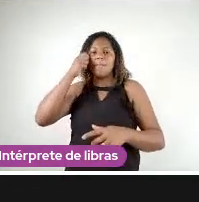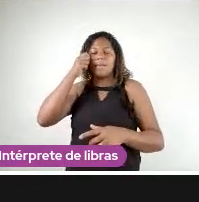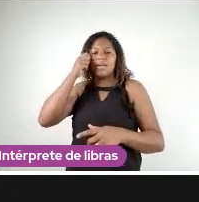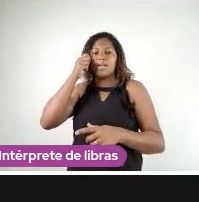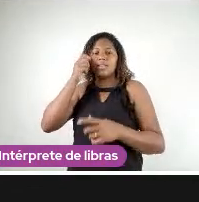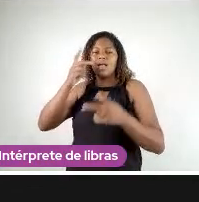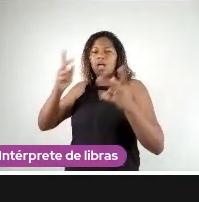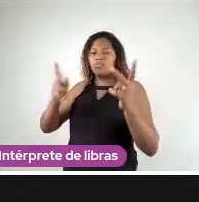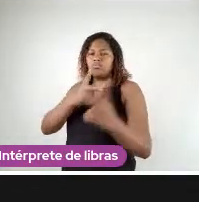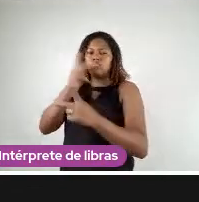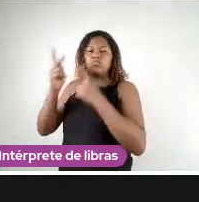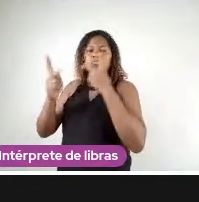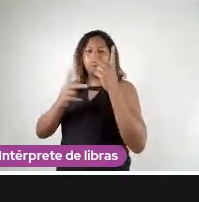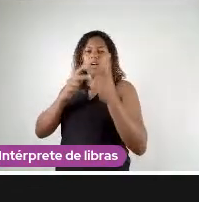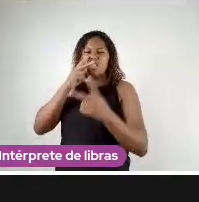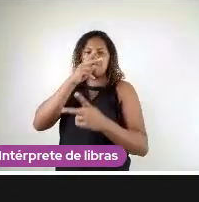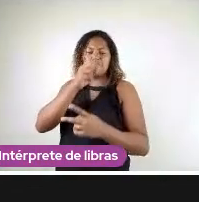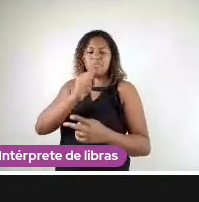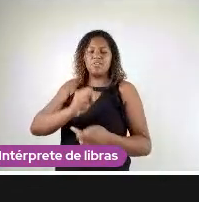Tua